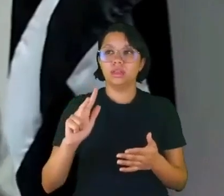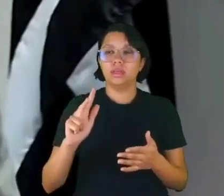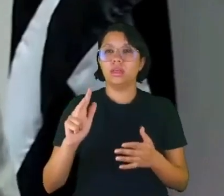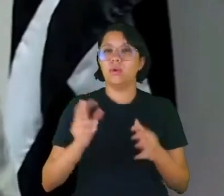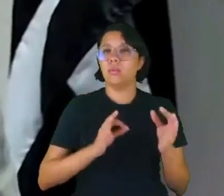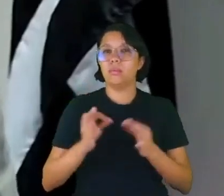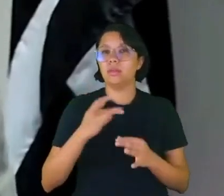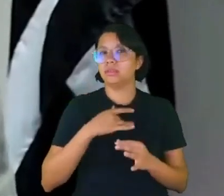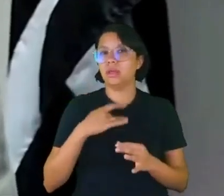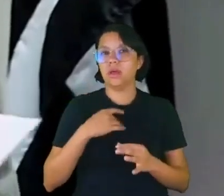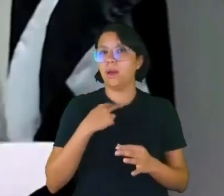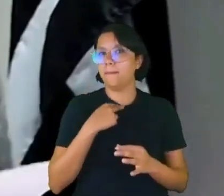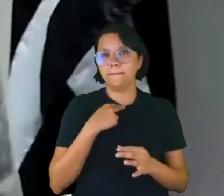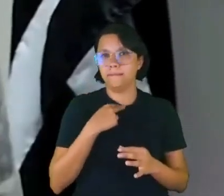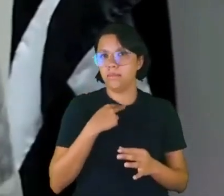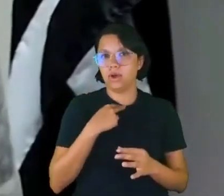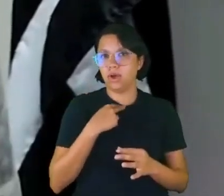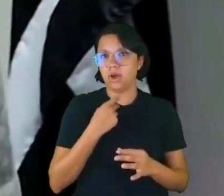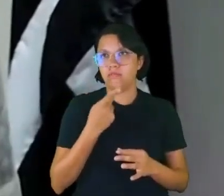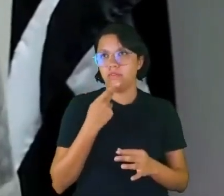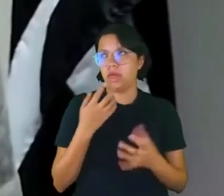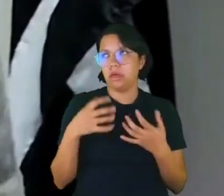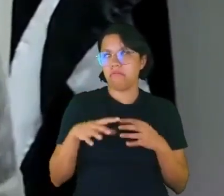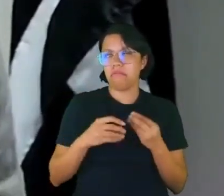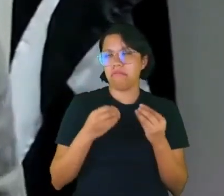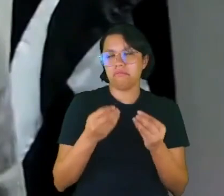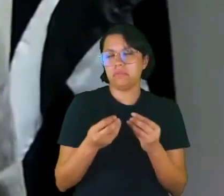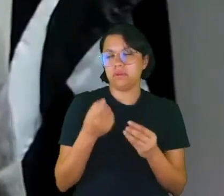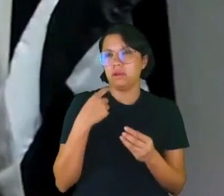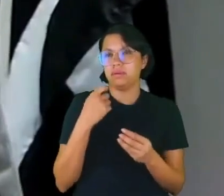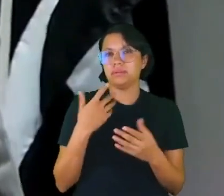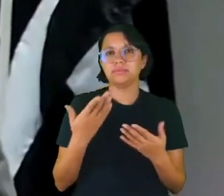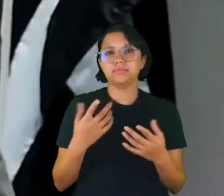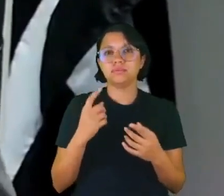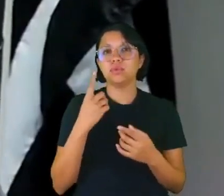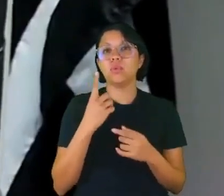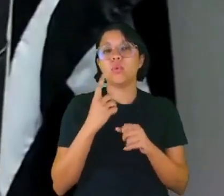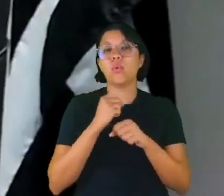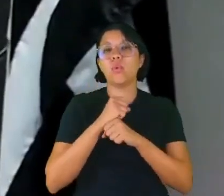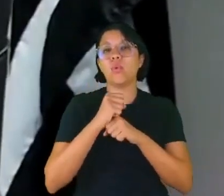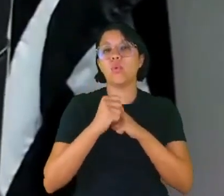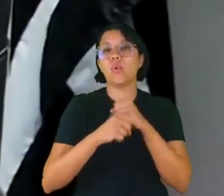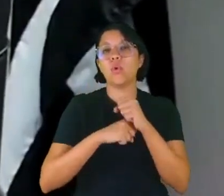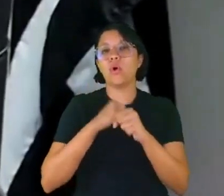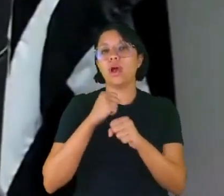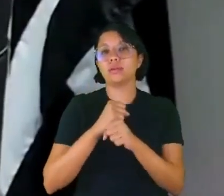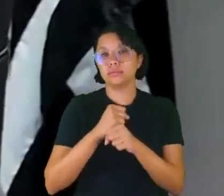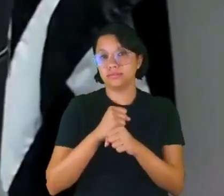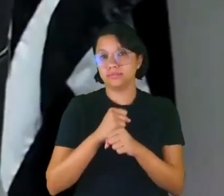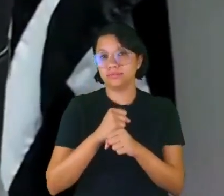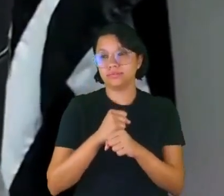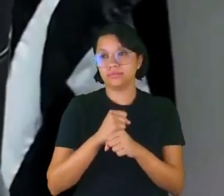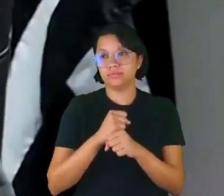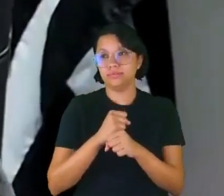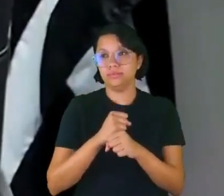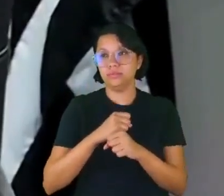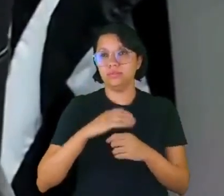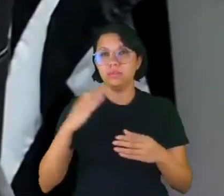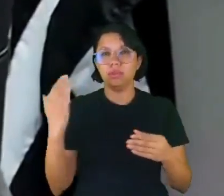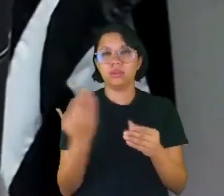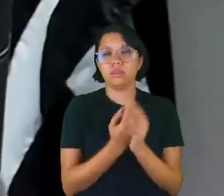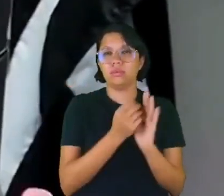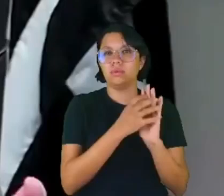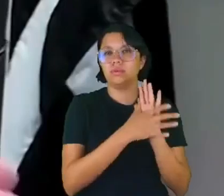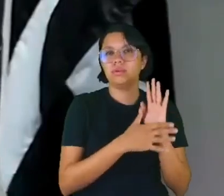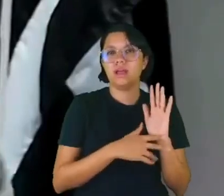negar a entrega do remédio. Um ano depois, embaixo da declaração,